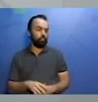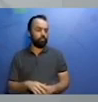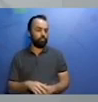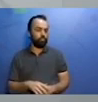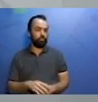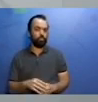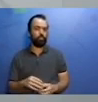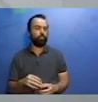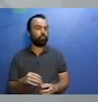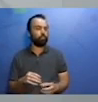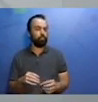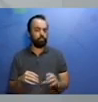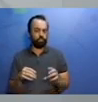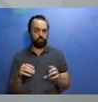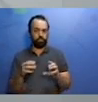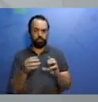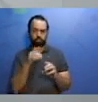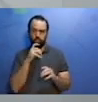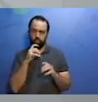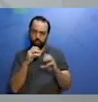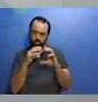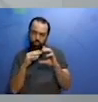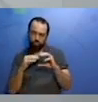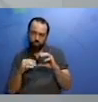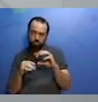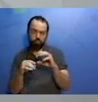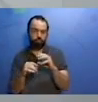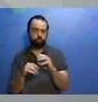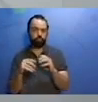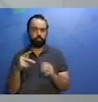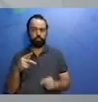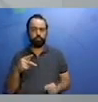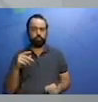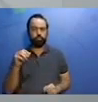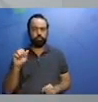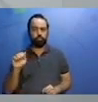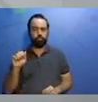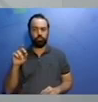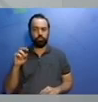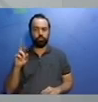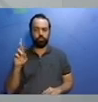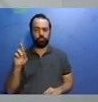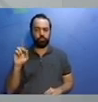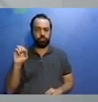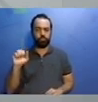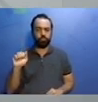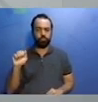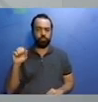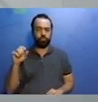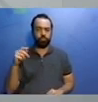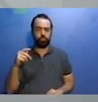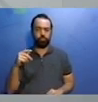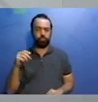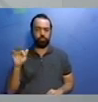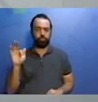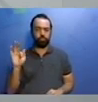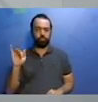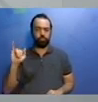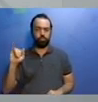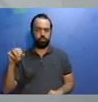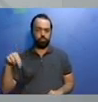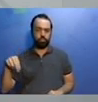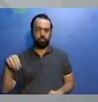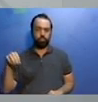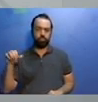ao atingir o ponto de solidificação, a parafina se solidifica, e assim, endurecida, a parafina é retirada